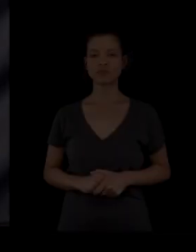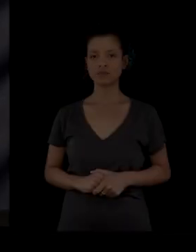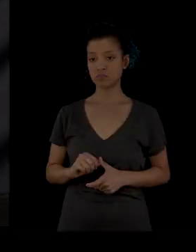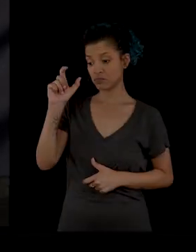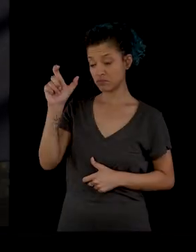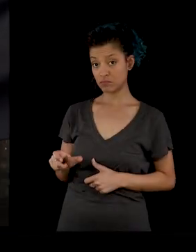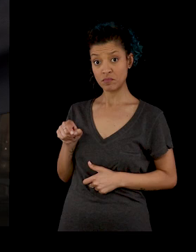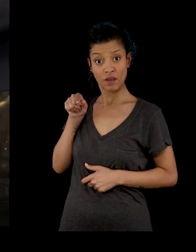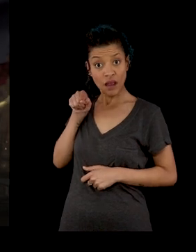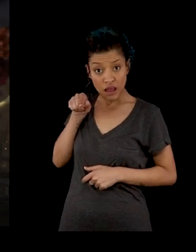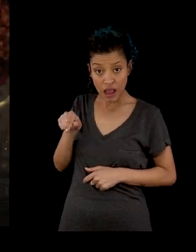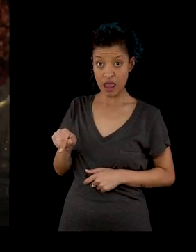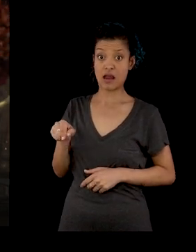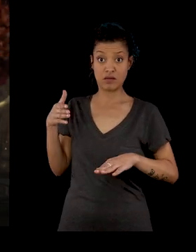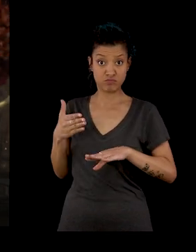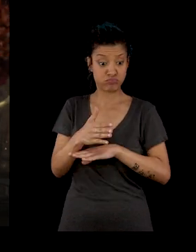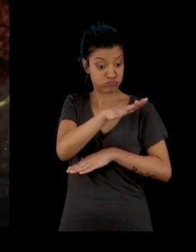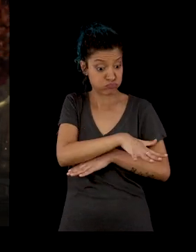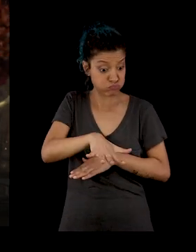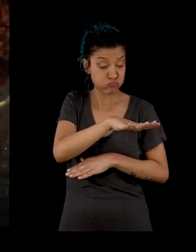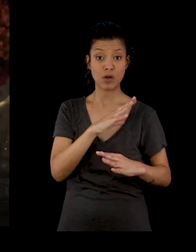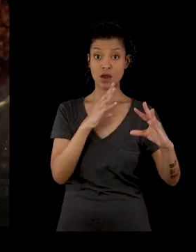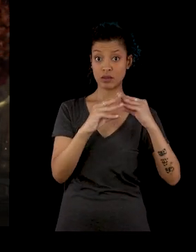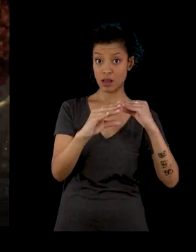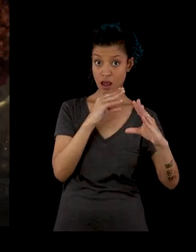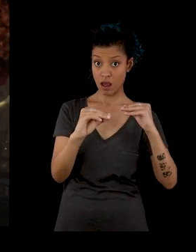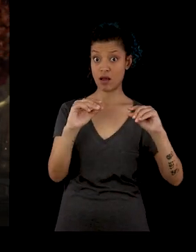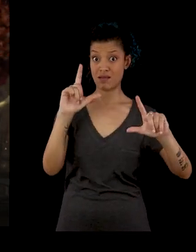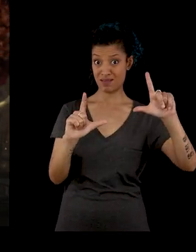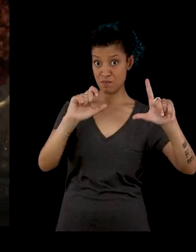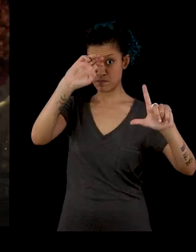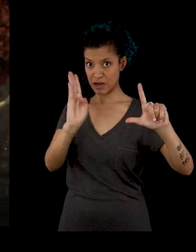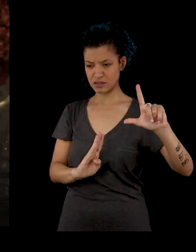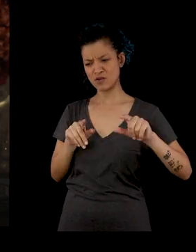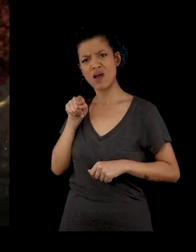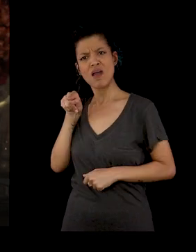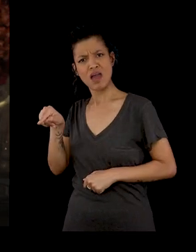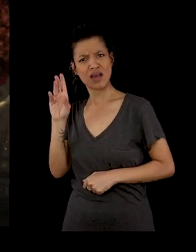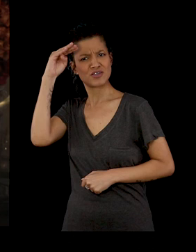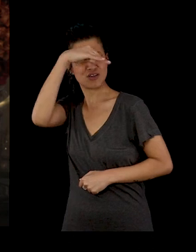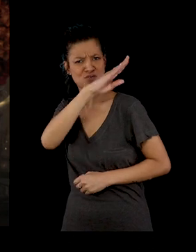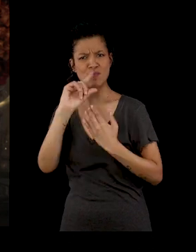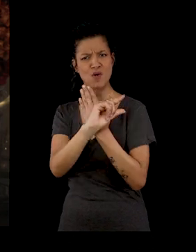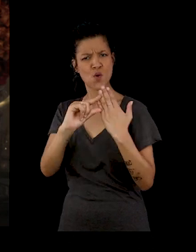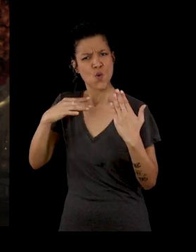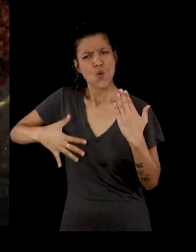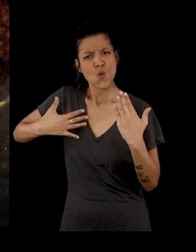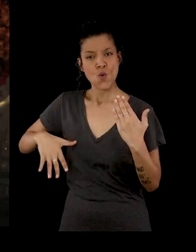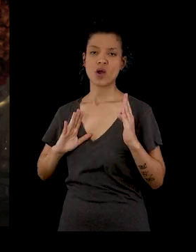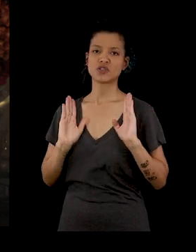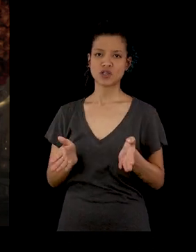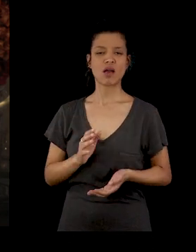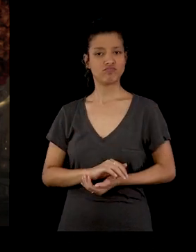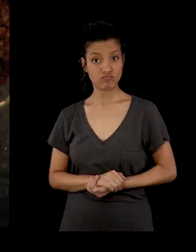antes de ingressar no universo da telenovela brasileira, ele já era um grande autor.